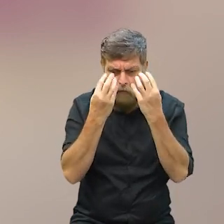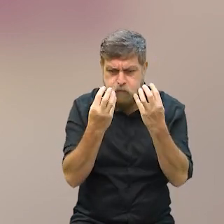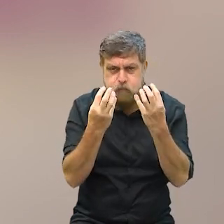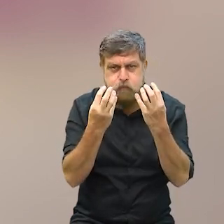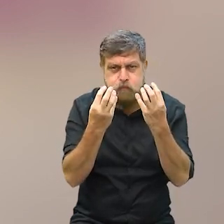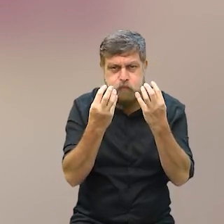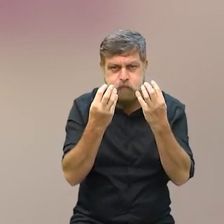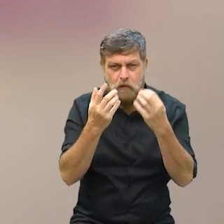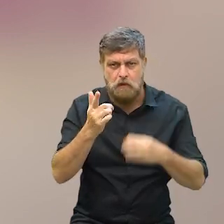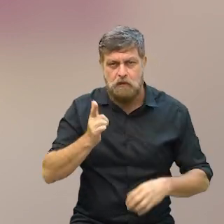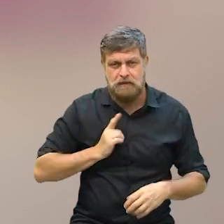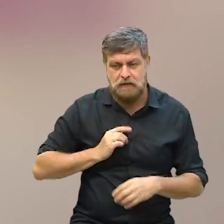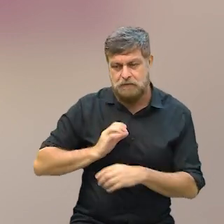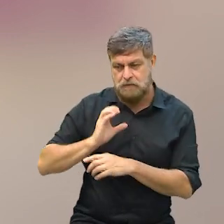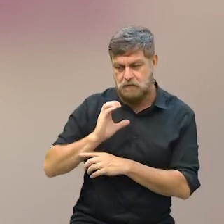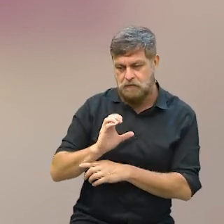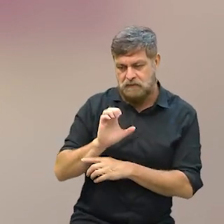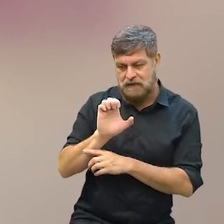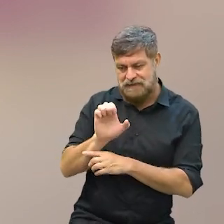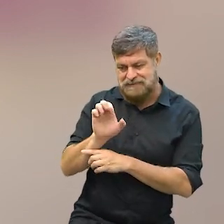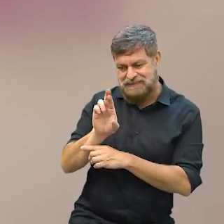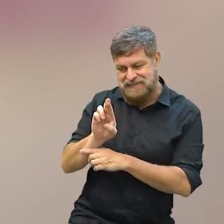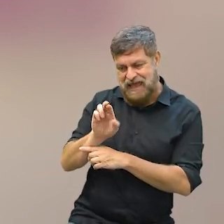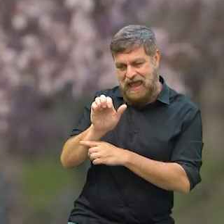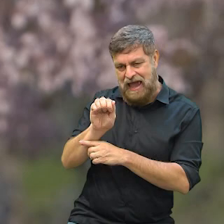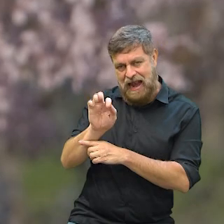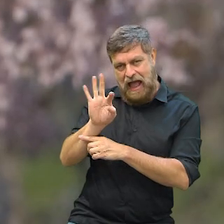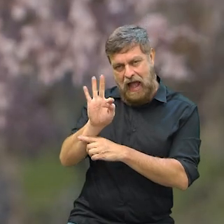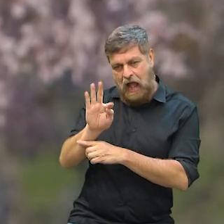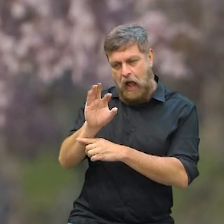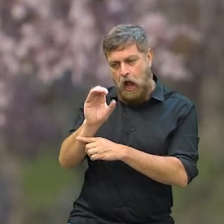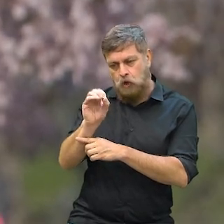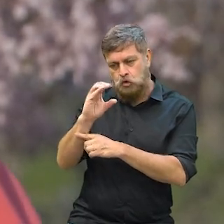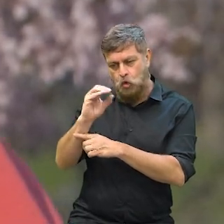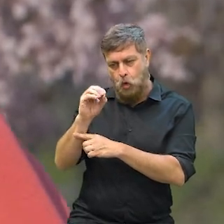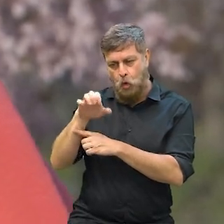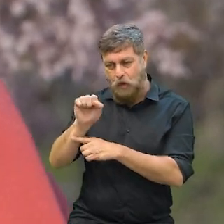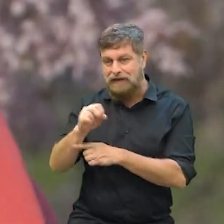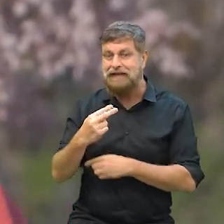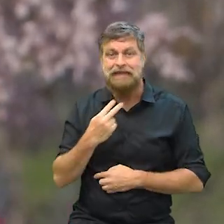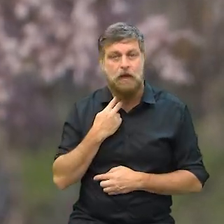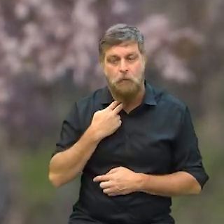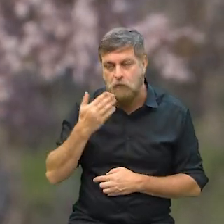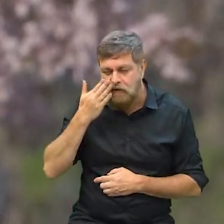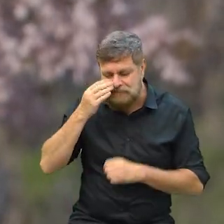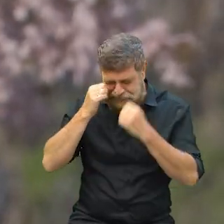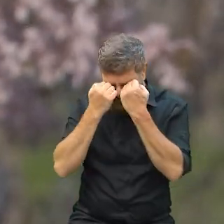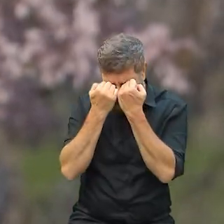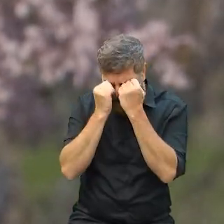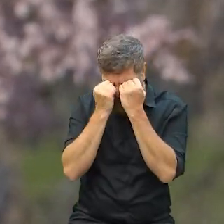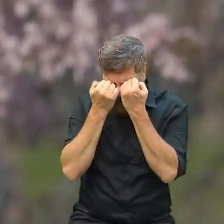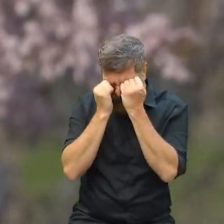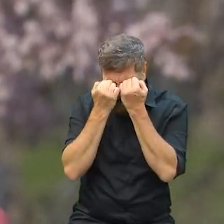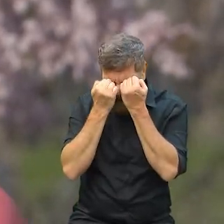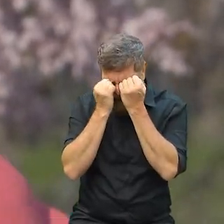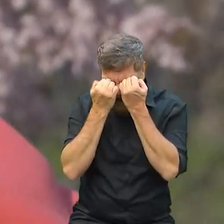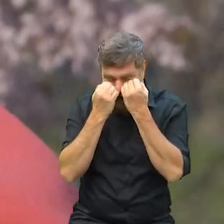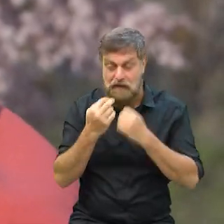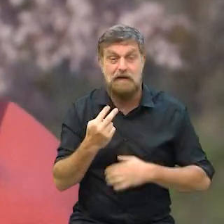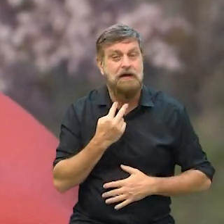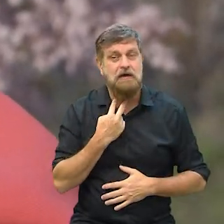a ir para frente, né? Isso que é o ceratocone. Então, a gente sempre fala, não pode coçar os olhos em nenhum